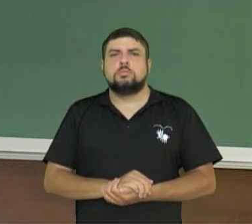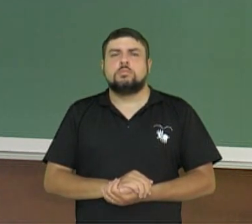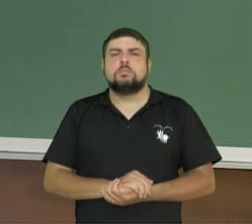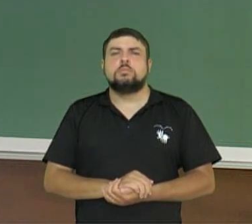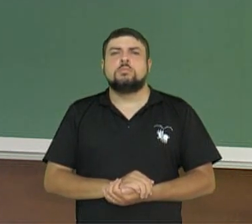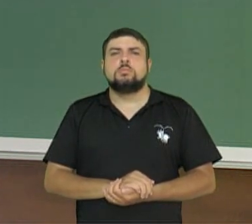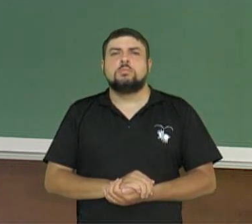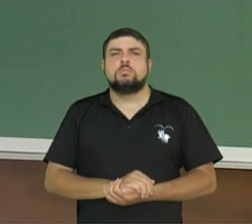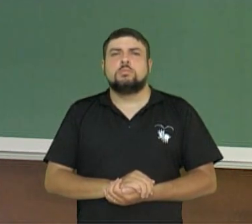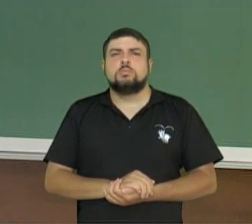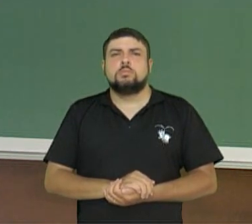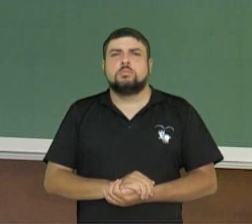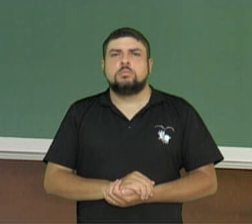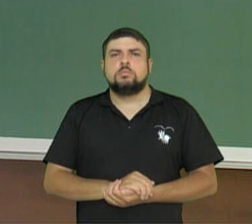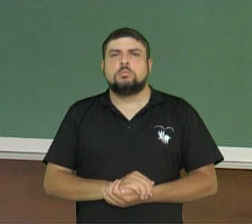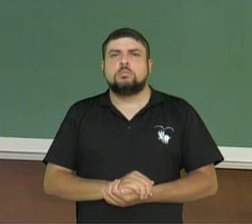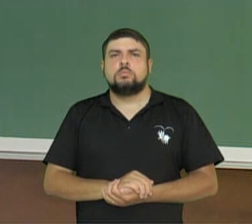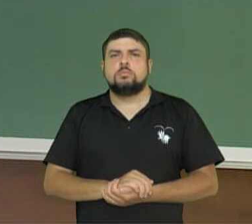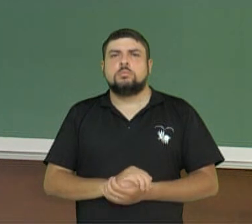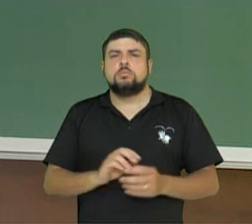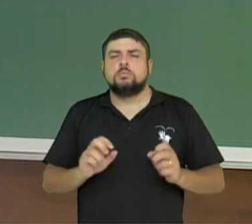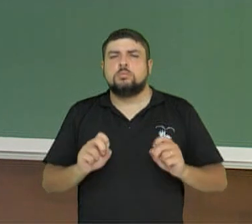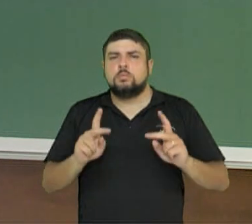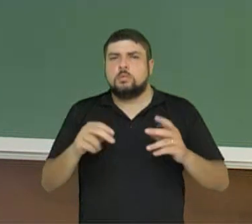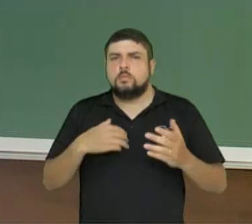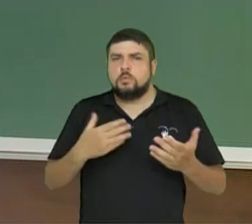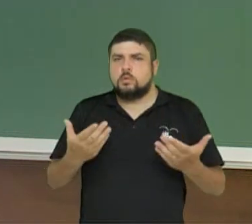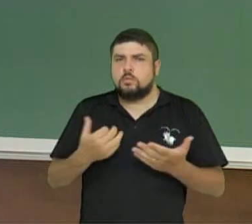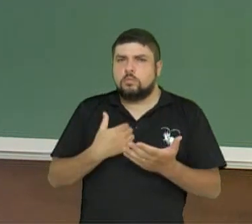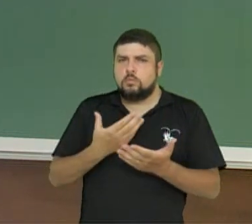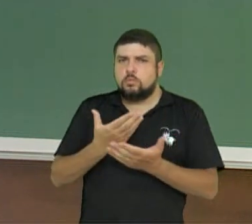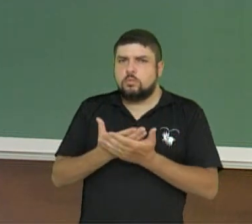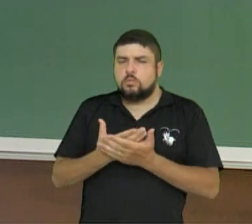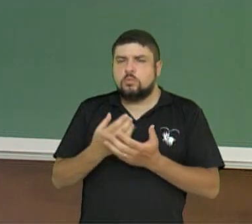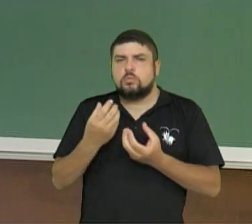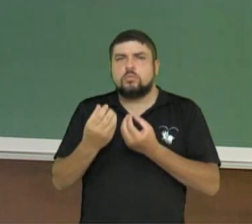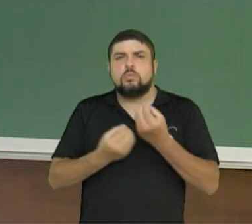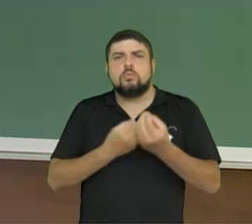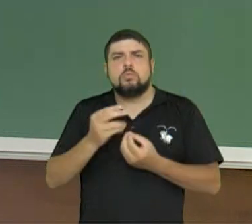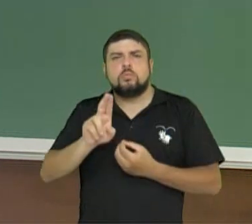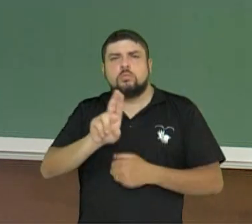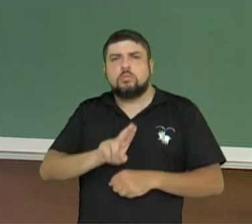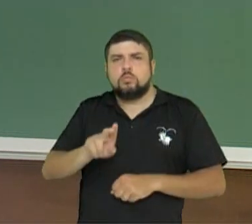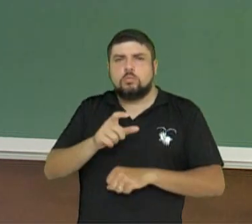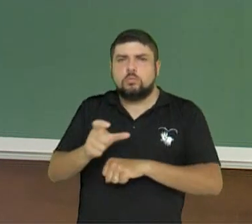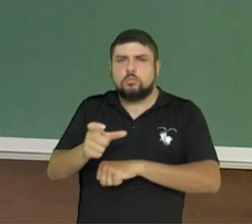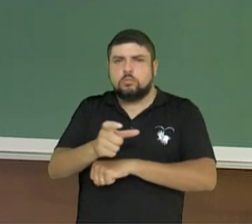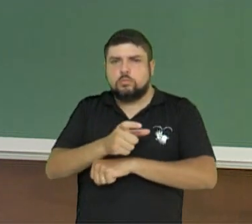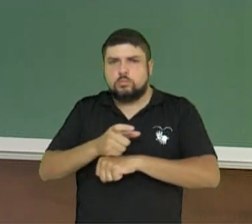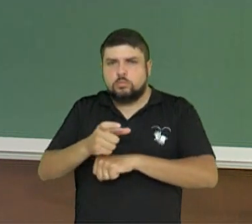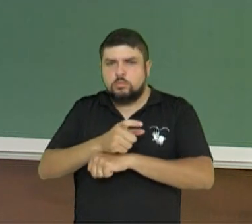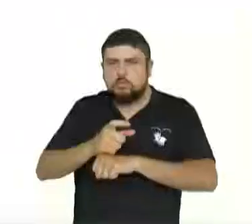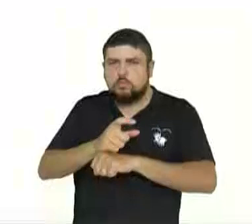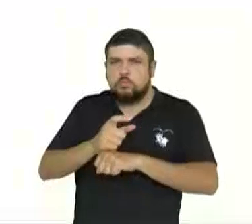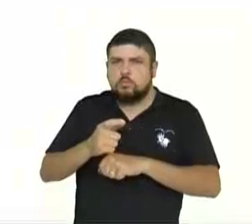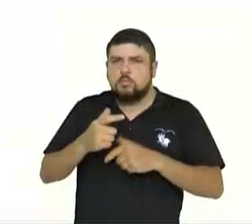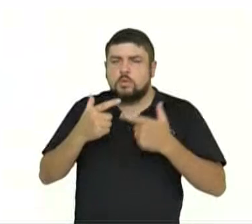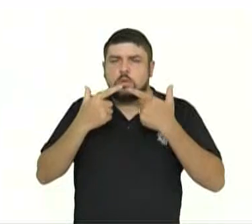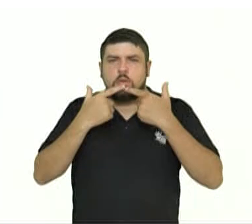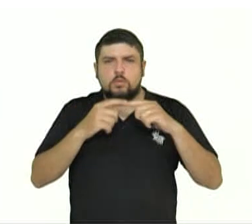os adjetivos. Vamos ver aí como nós utilizamos os adjetivos na língua espanhola.